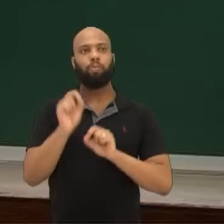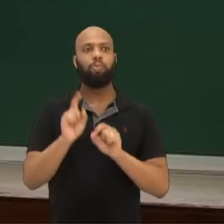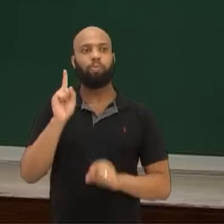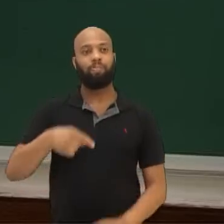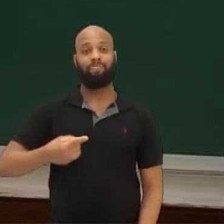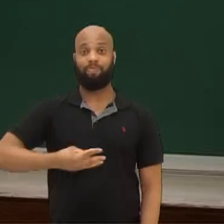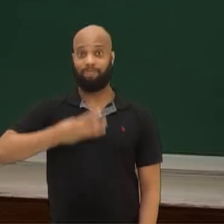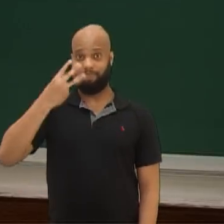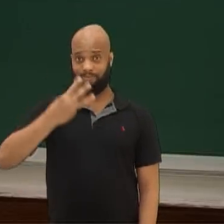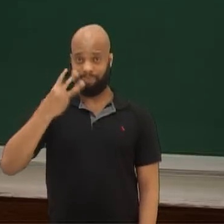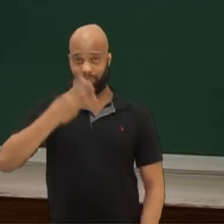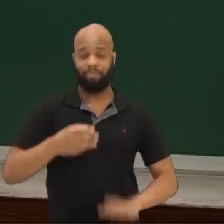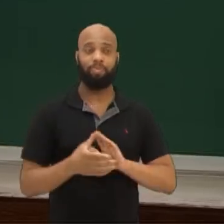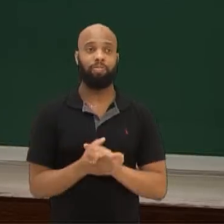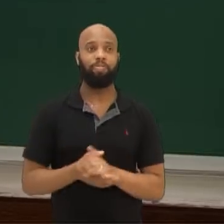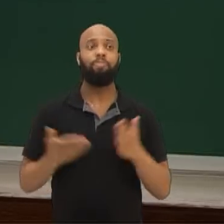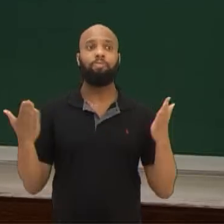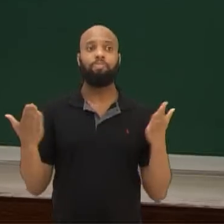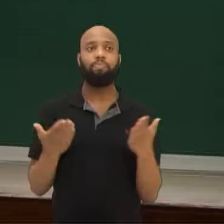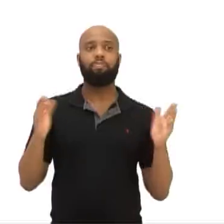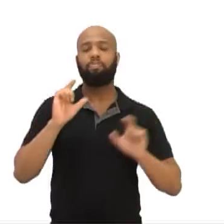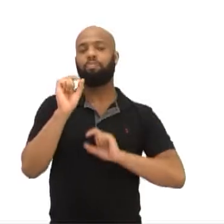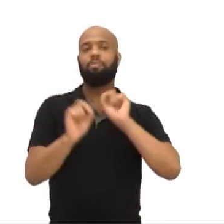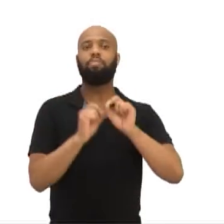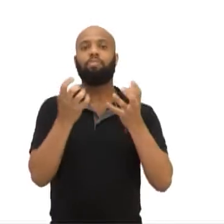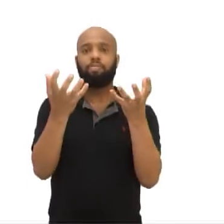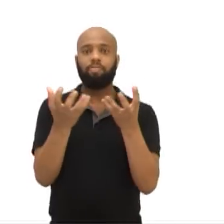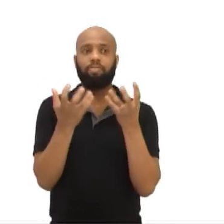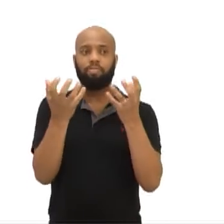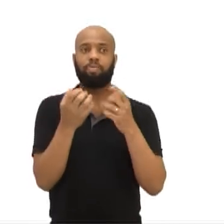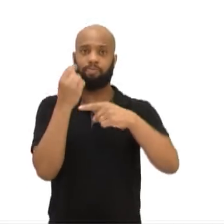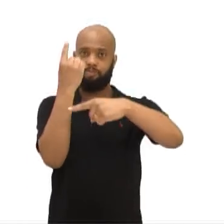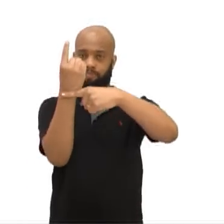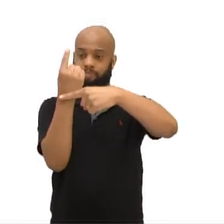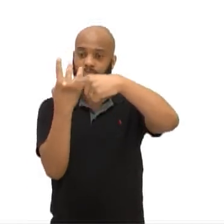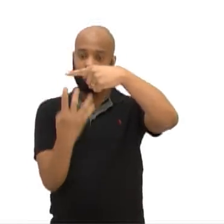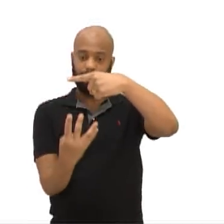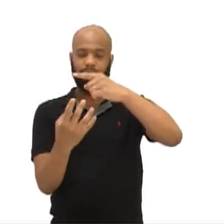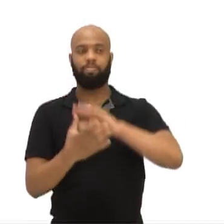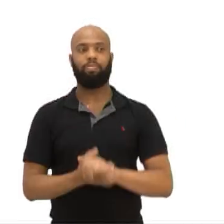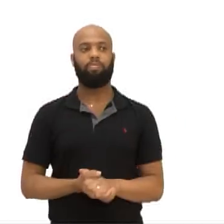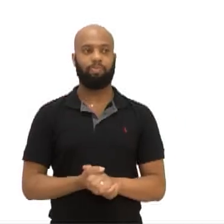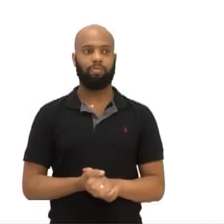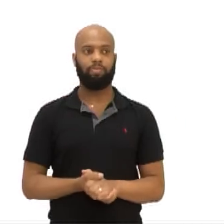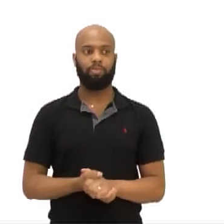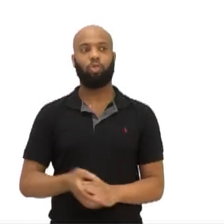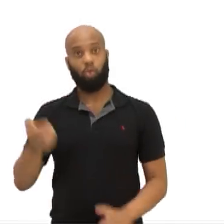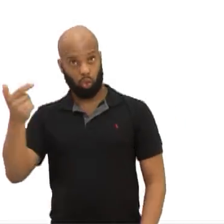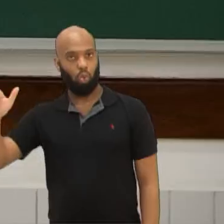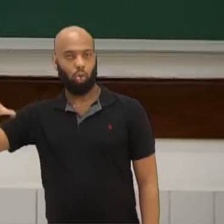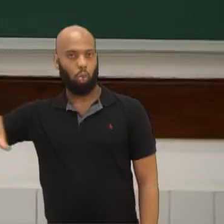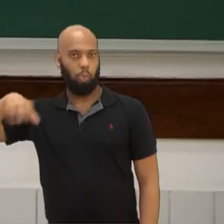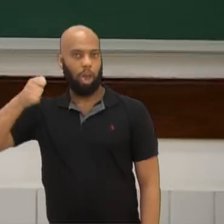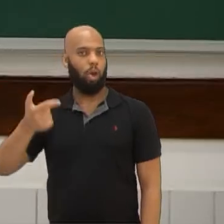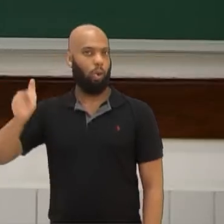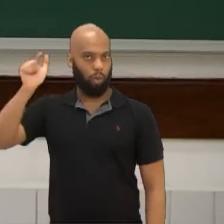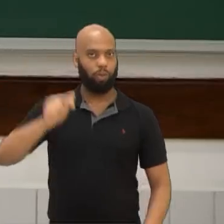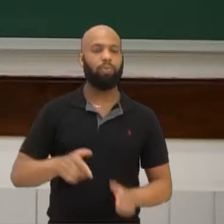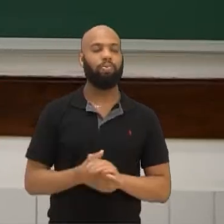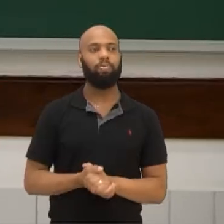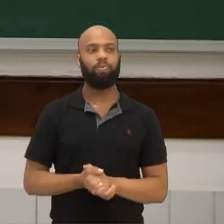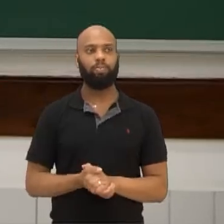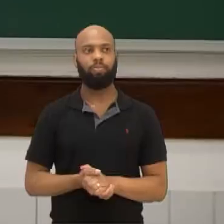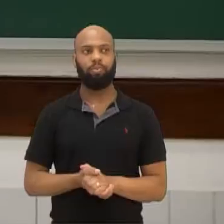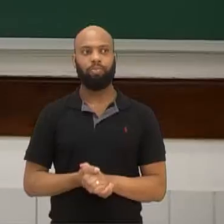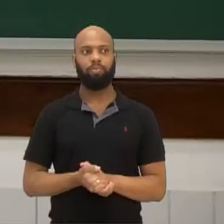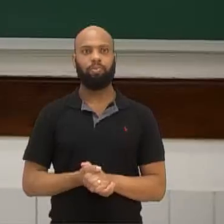do terceiro círculo. Esse terceiro círculo, ele quer que encontre o quê? 1/4 da volta. Peguem aí, então, o círculo de vocês, que a